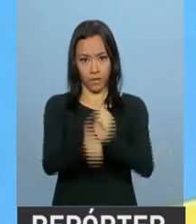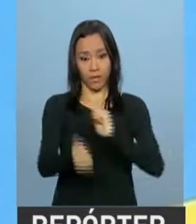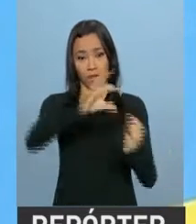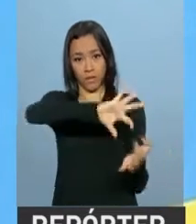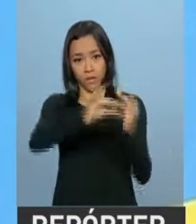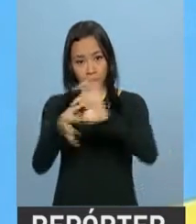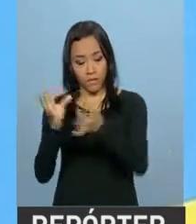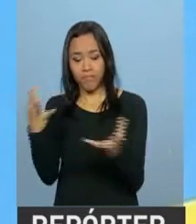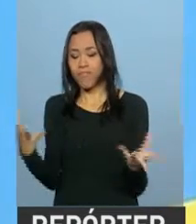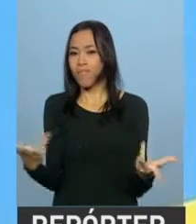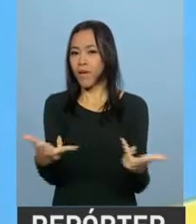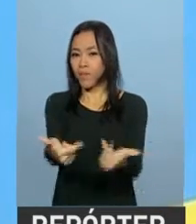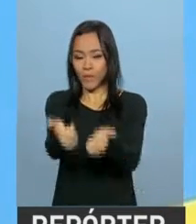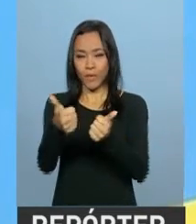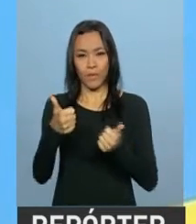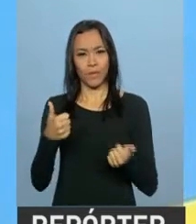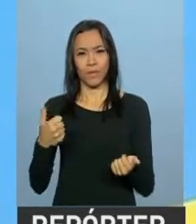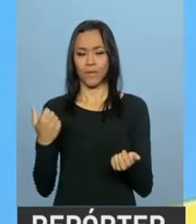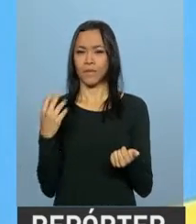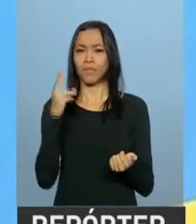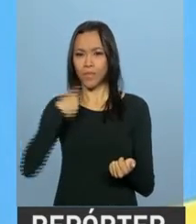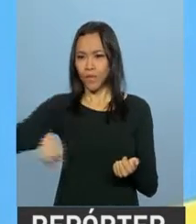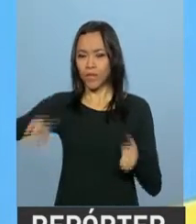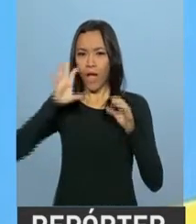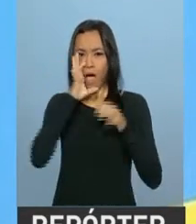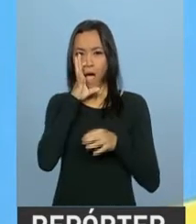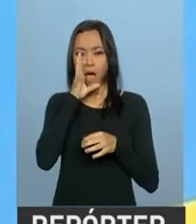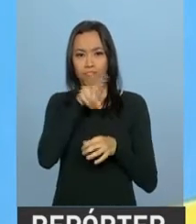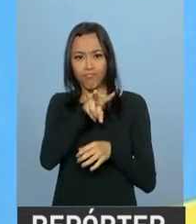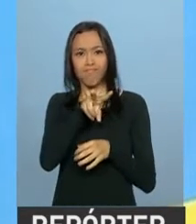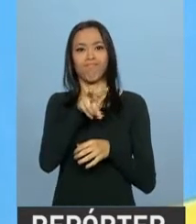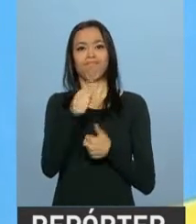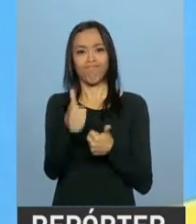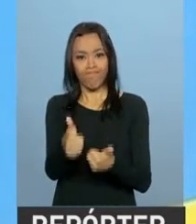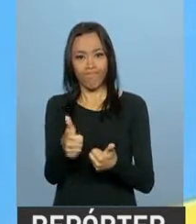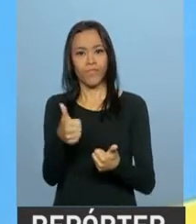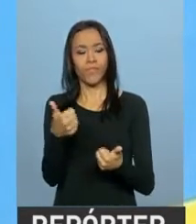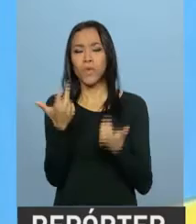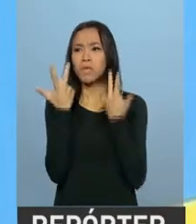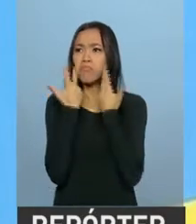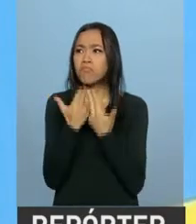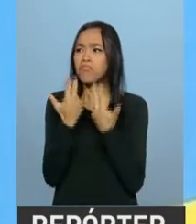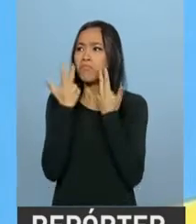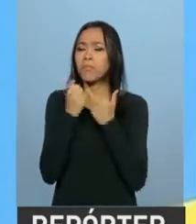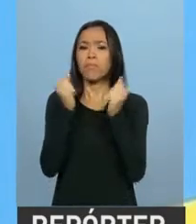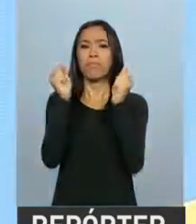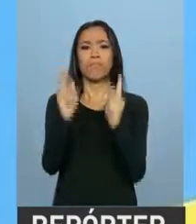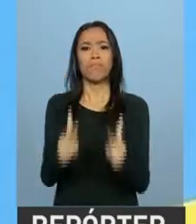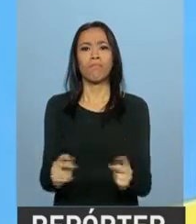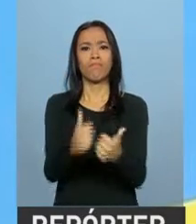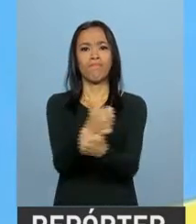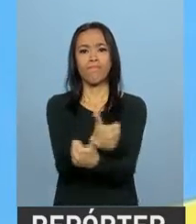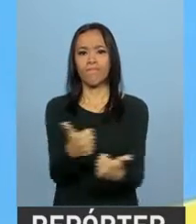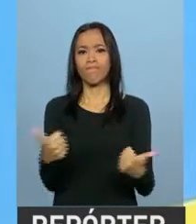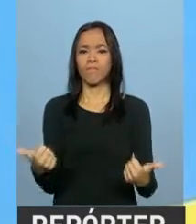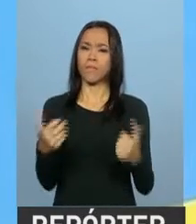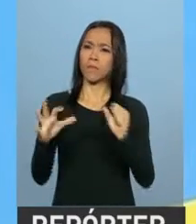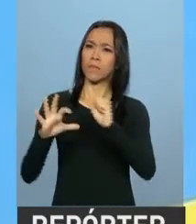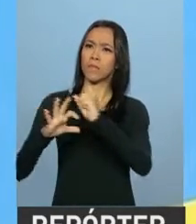espetáculo maravilhoso aqui todos assistimos foi uma tranquilidade absoluta no rio de janeiro portanto